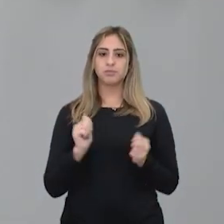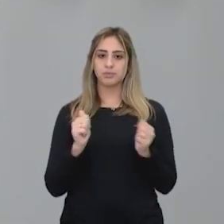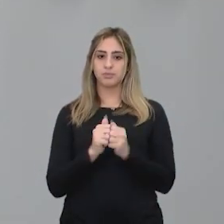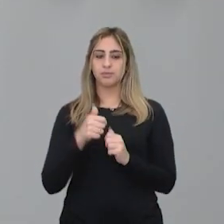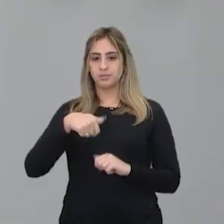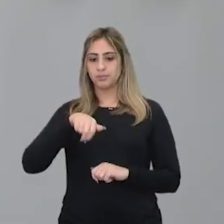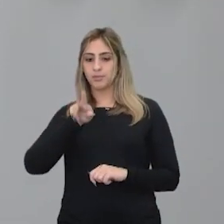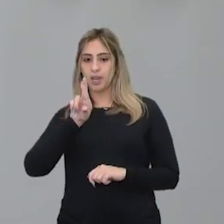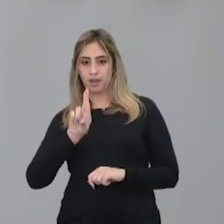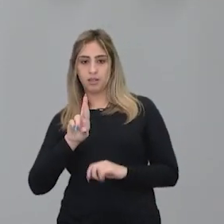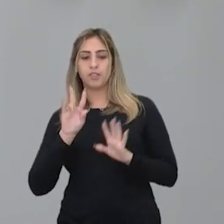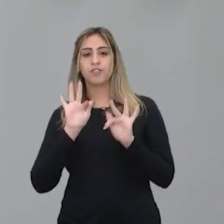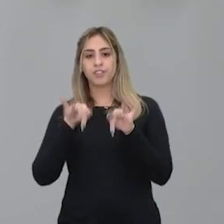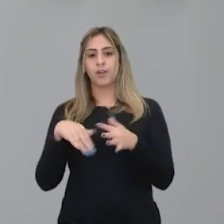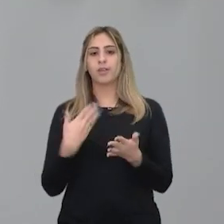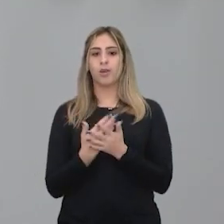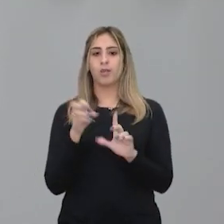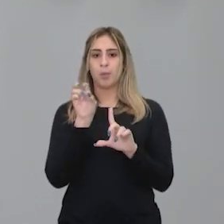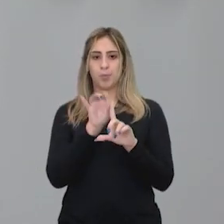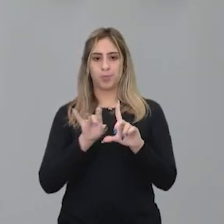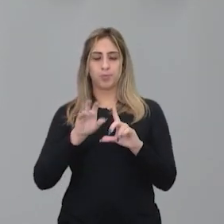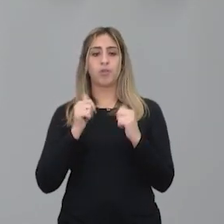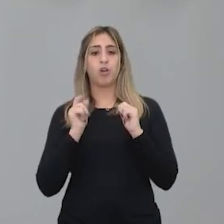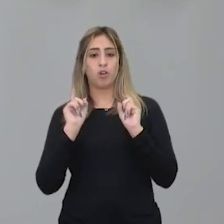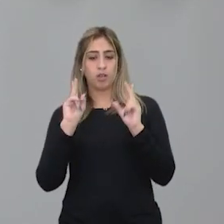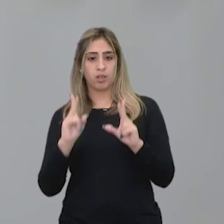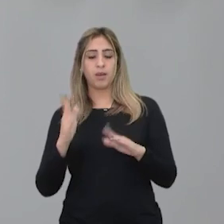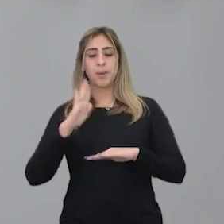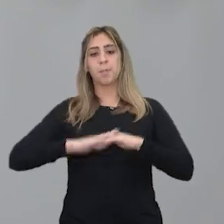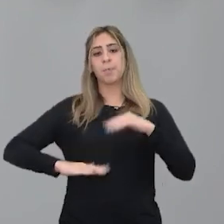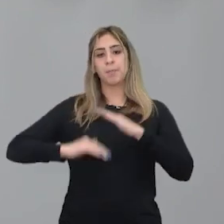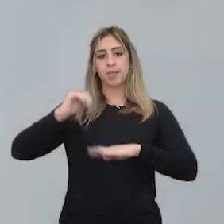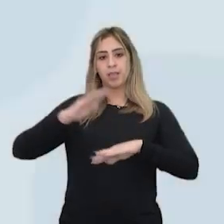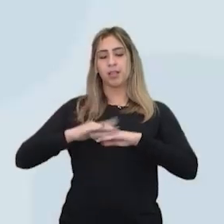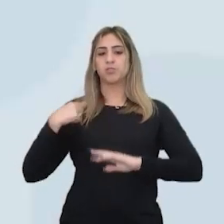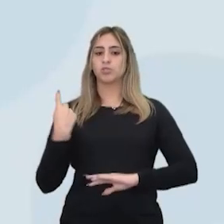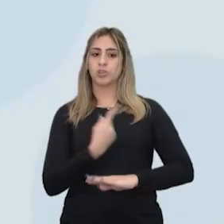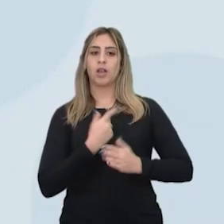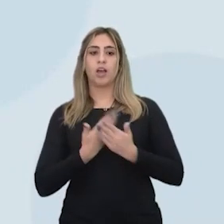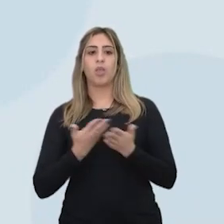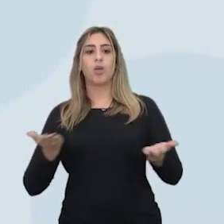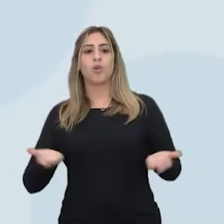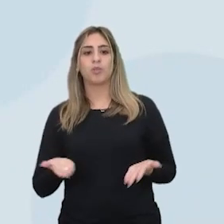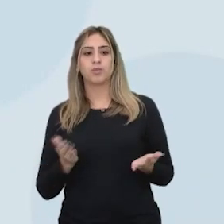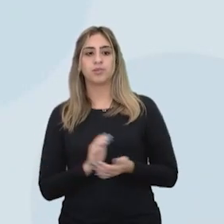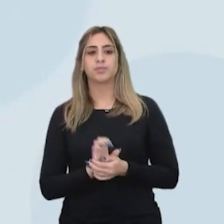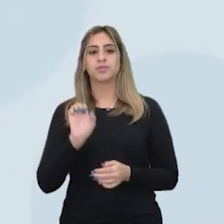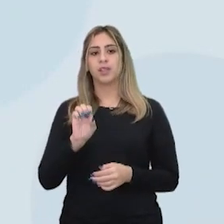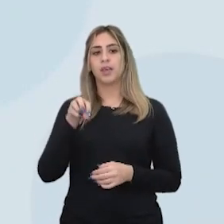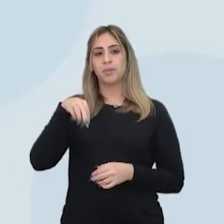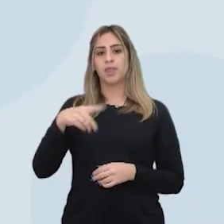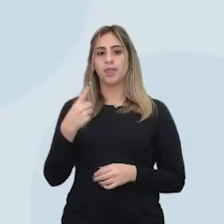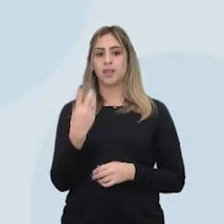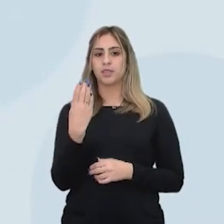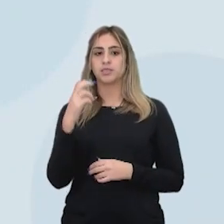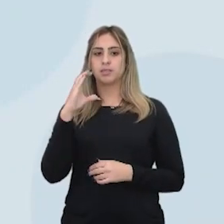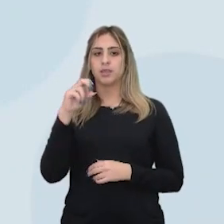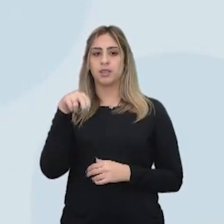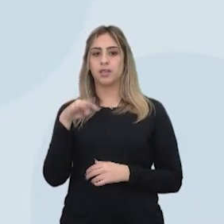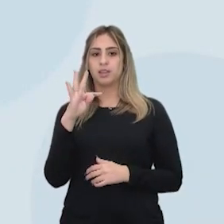Code ao final dessa aula, tá certo? Bom, as habilidades aí da nossa aula de hoje, M13